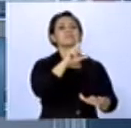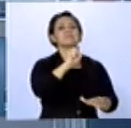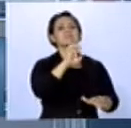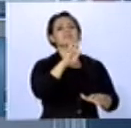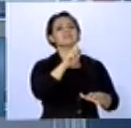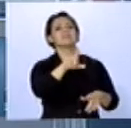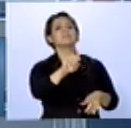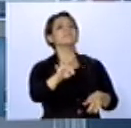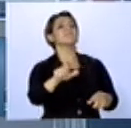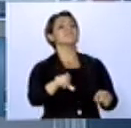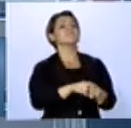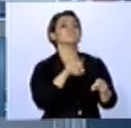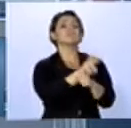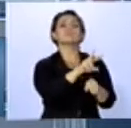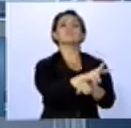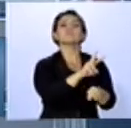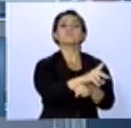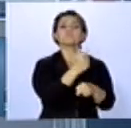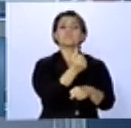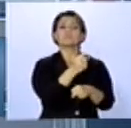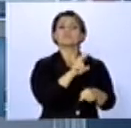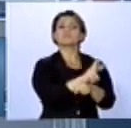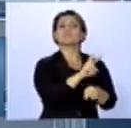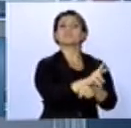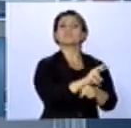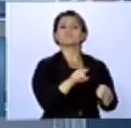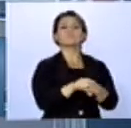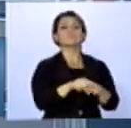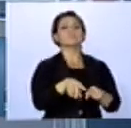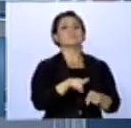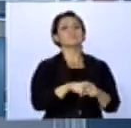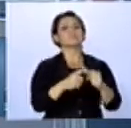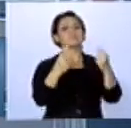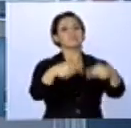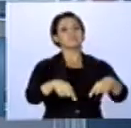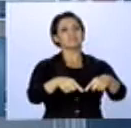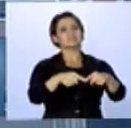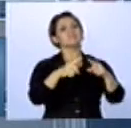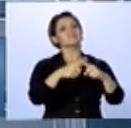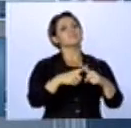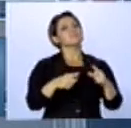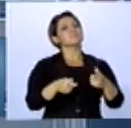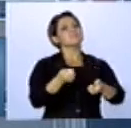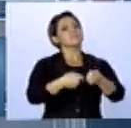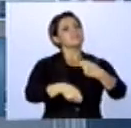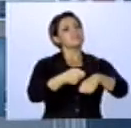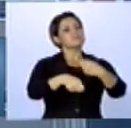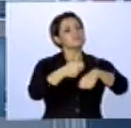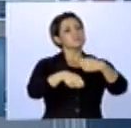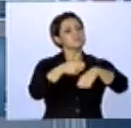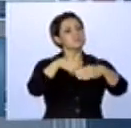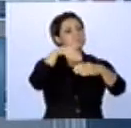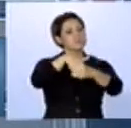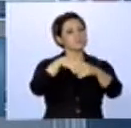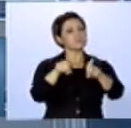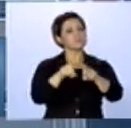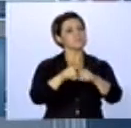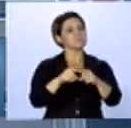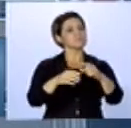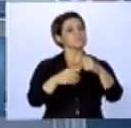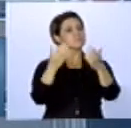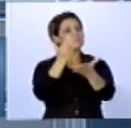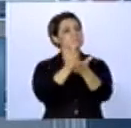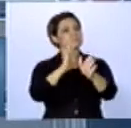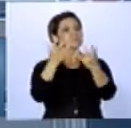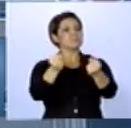da necessidade de proteger a competição Eleitoral do domínio empresarial o fato é que